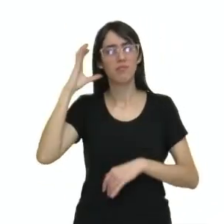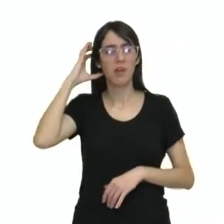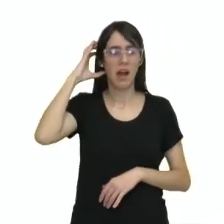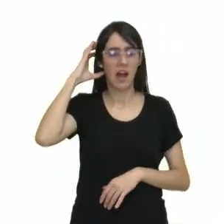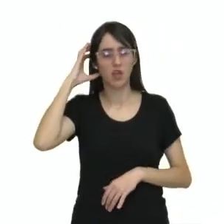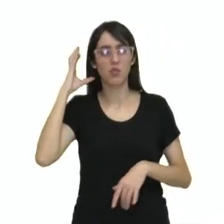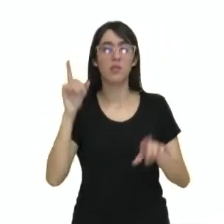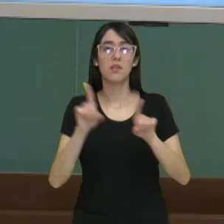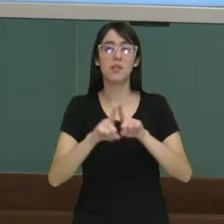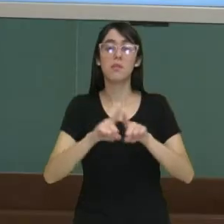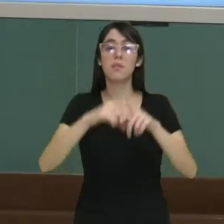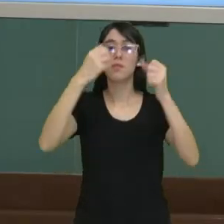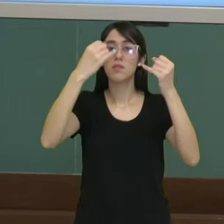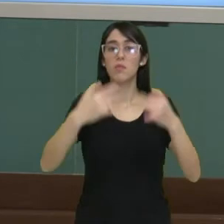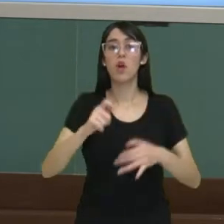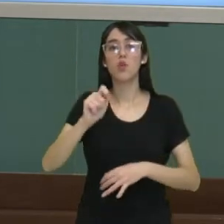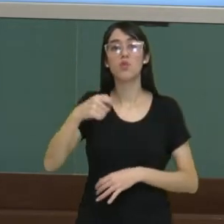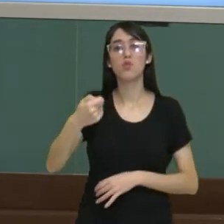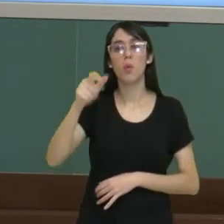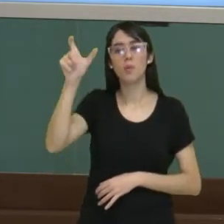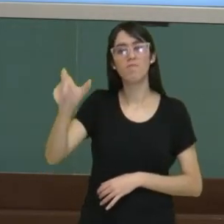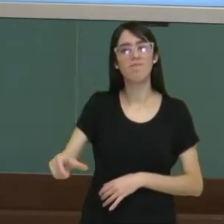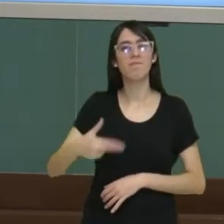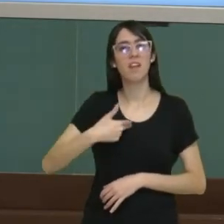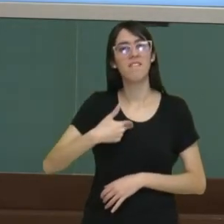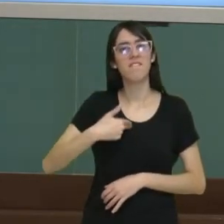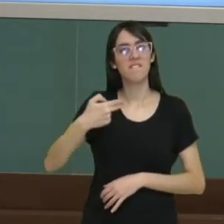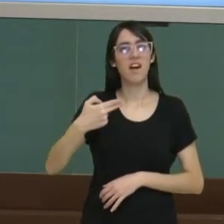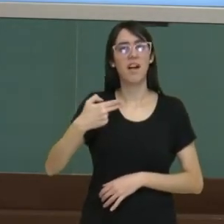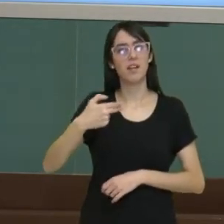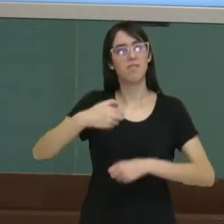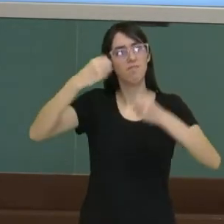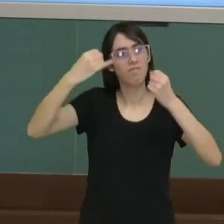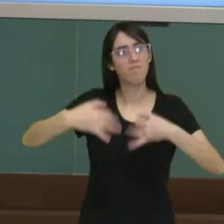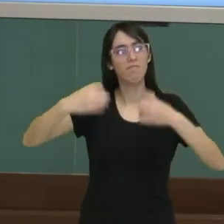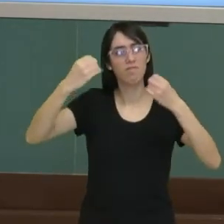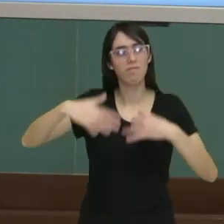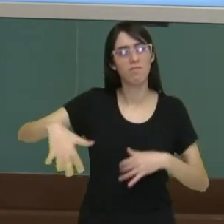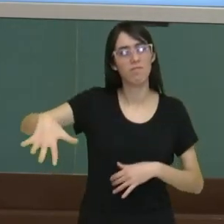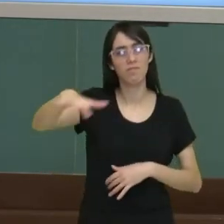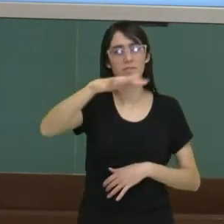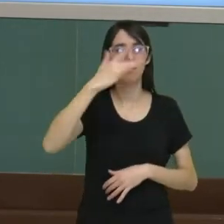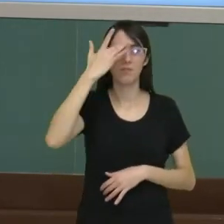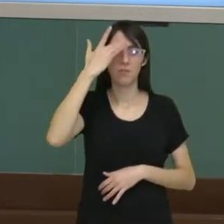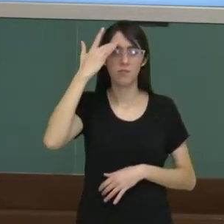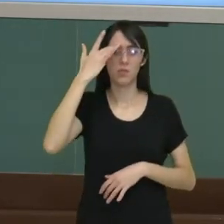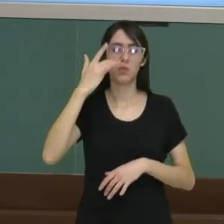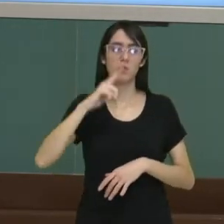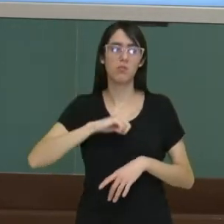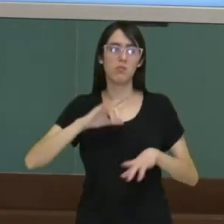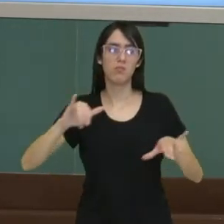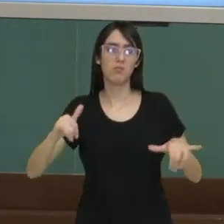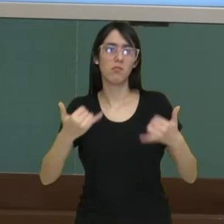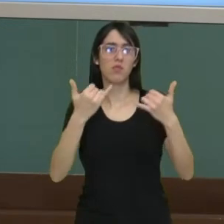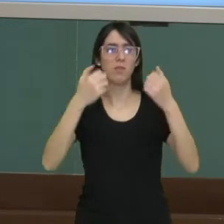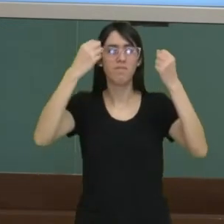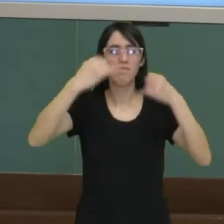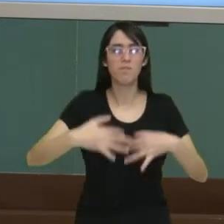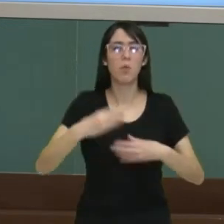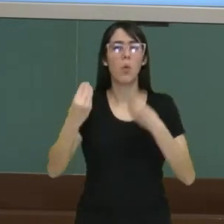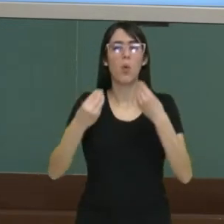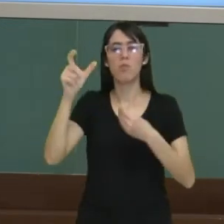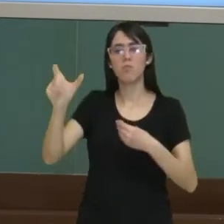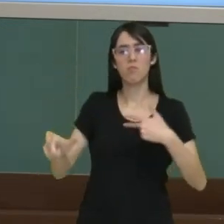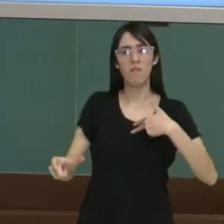dos atos do presidente Vargas. Ou seja, era o momento de fazer a propaganda, né? Fazer a boa ali do Getúlio Vargas, mostrar como ele era um